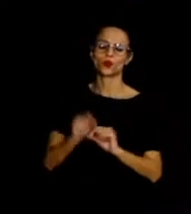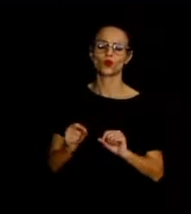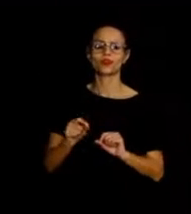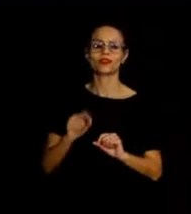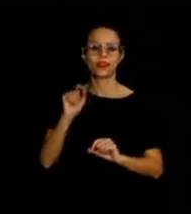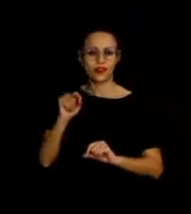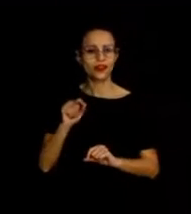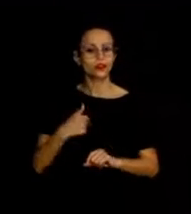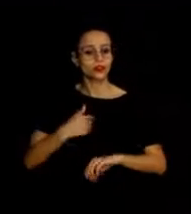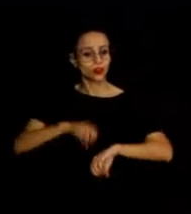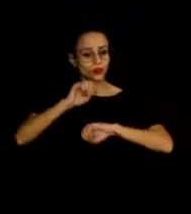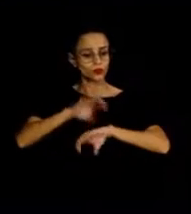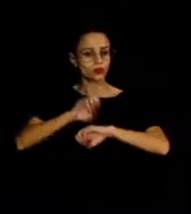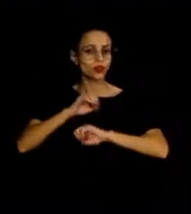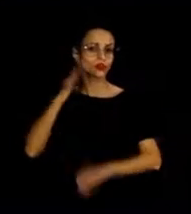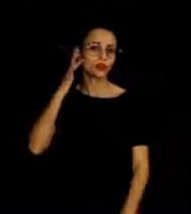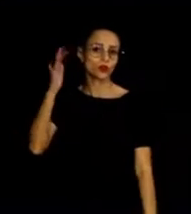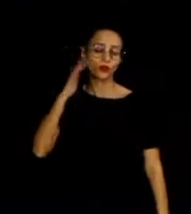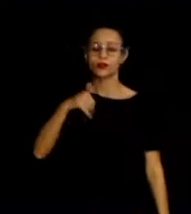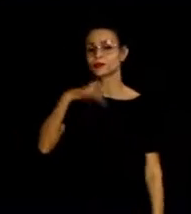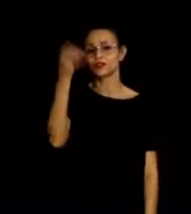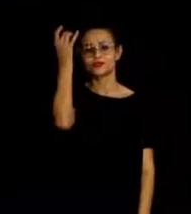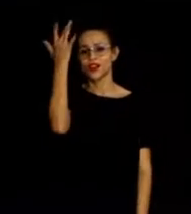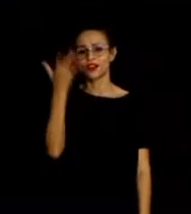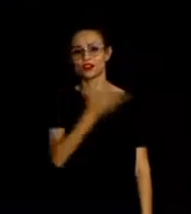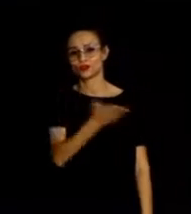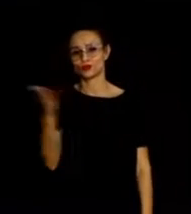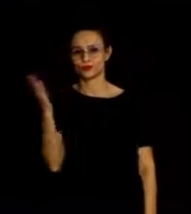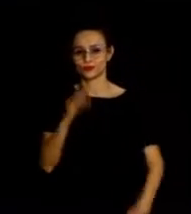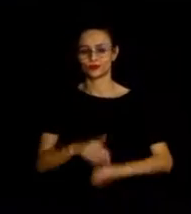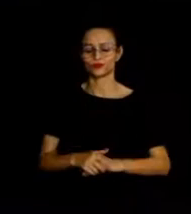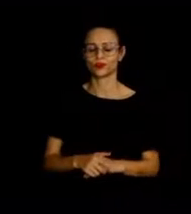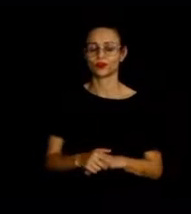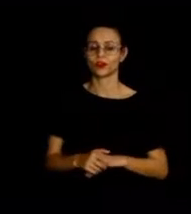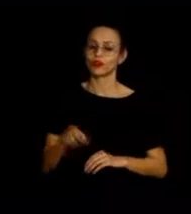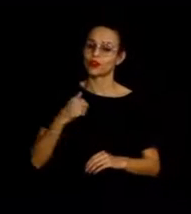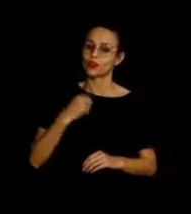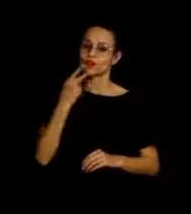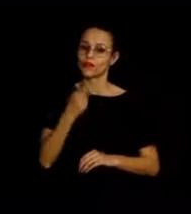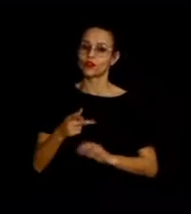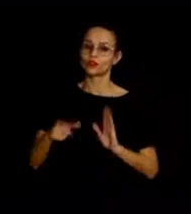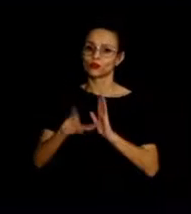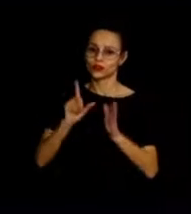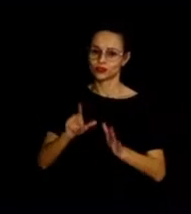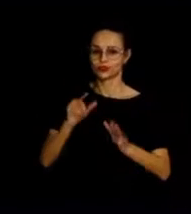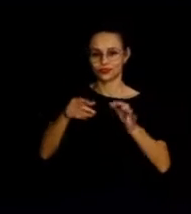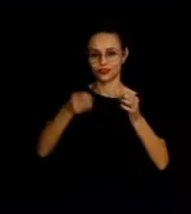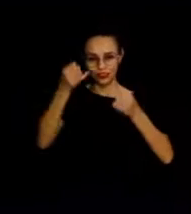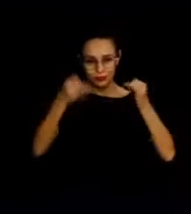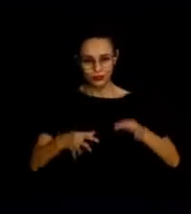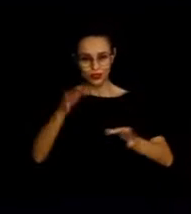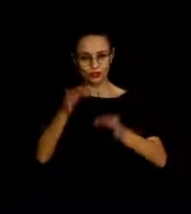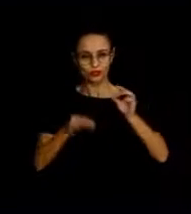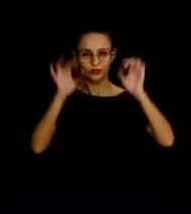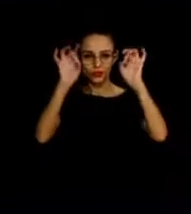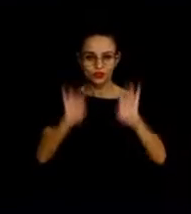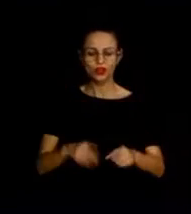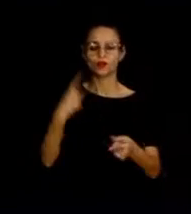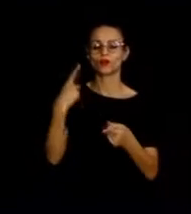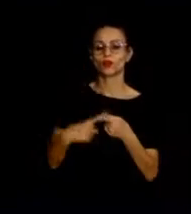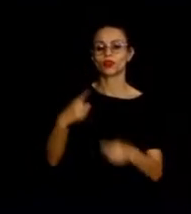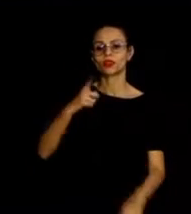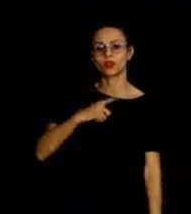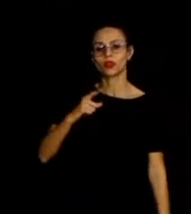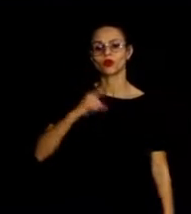do meu trabalho de ensinar a teoria um trabalho muito mais fácil eu falo isso antes de ir para o juizado especial porque porque tem